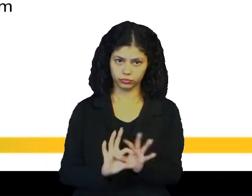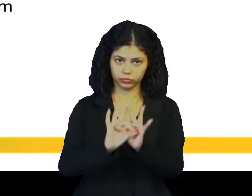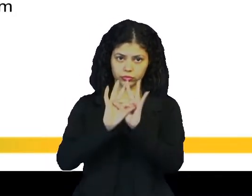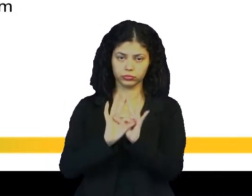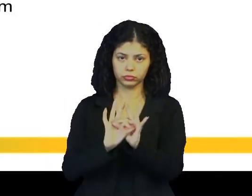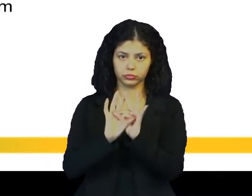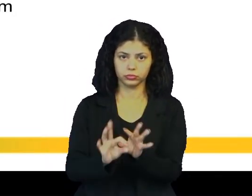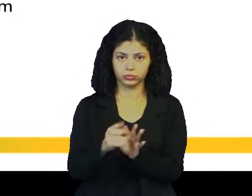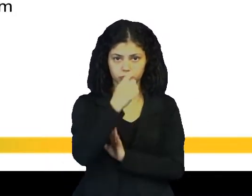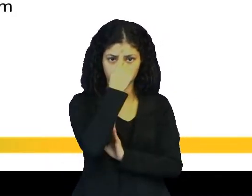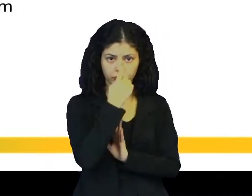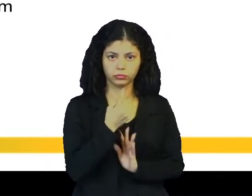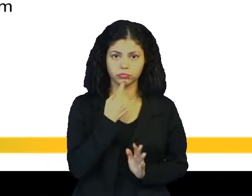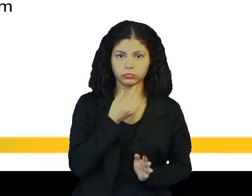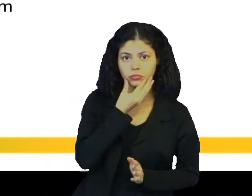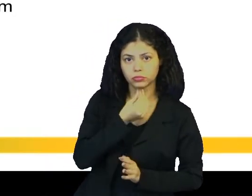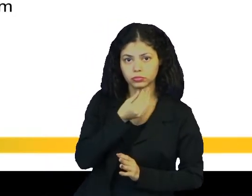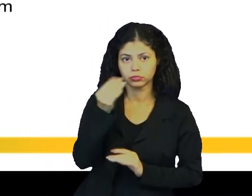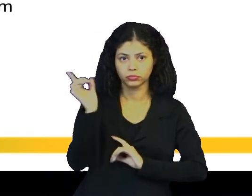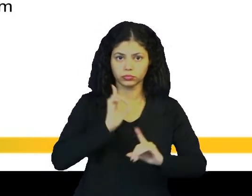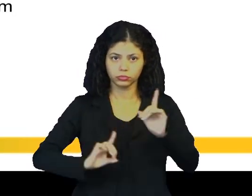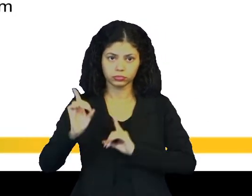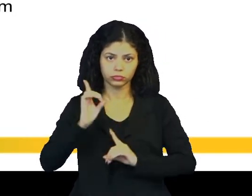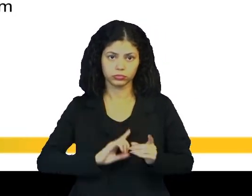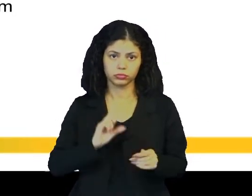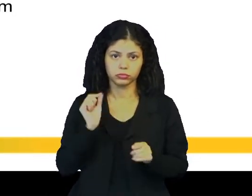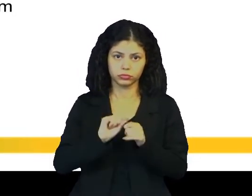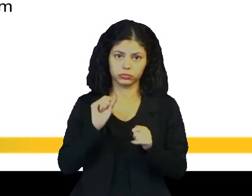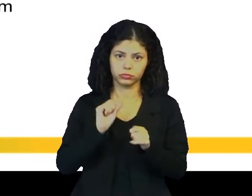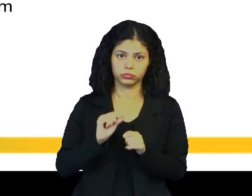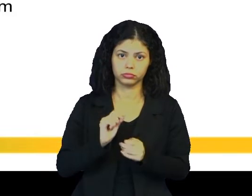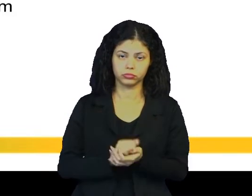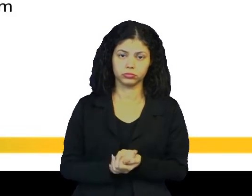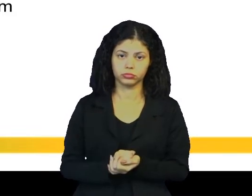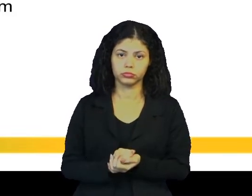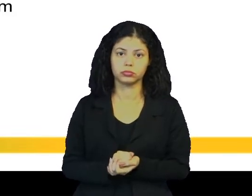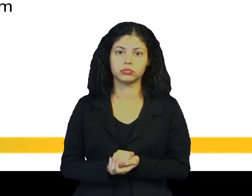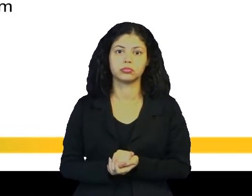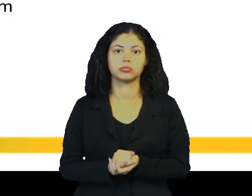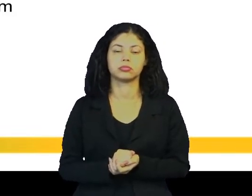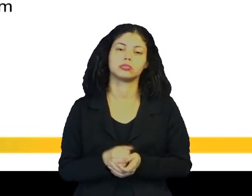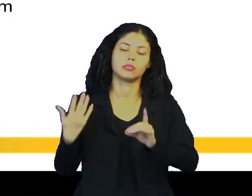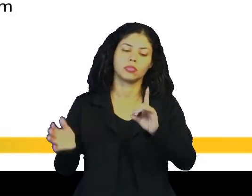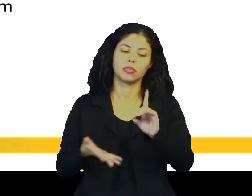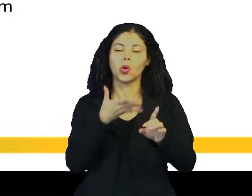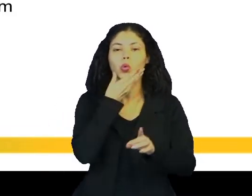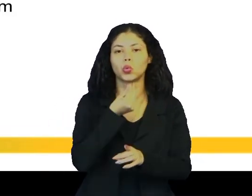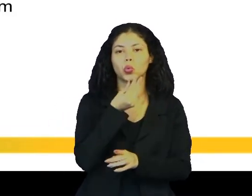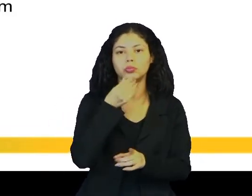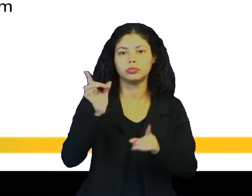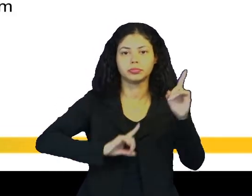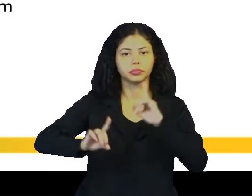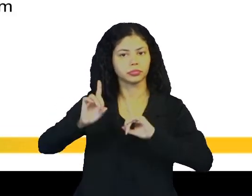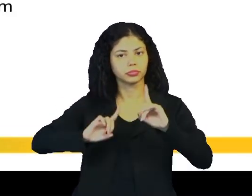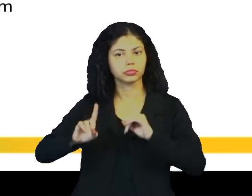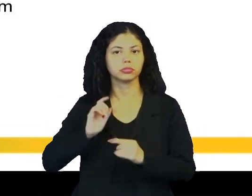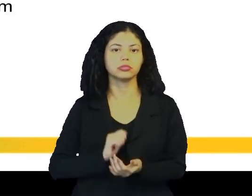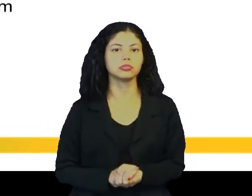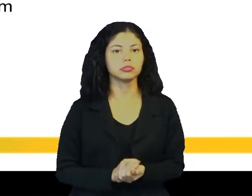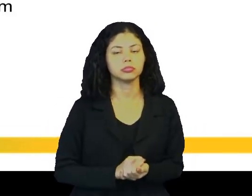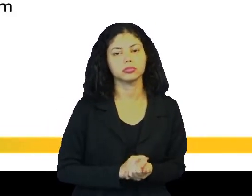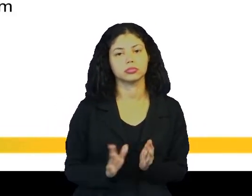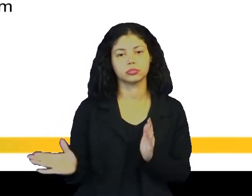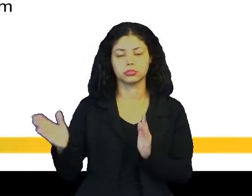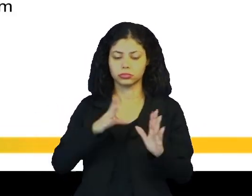os homens e os deuses, ele que fazia essa ponte, né, entre os homens e os deuses, inclusive quando